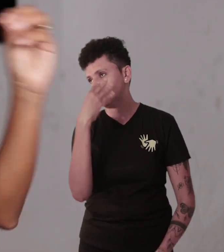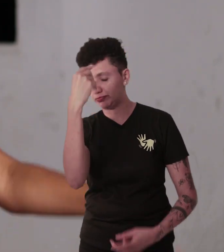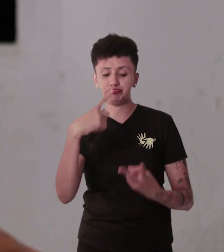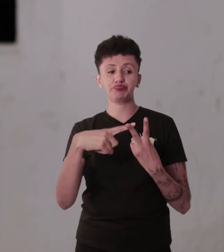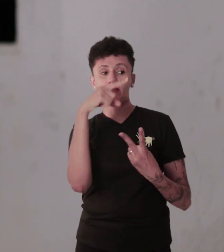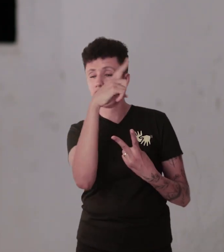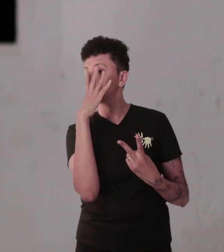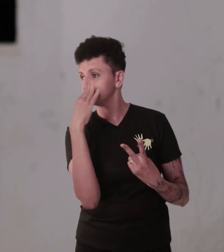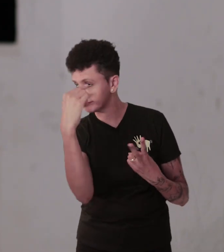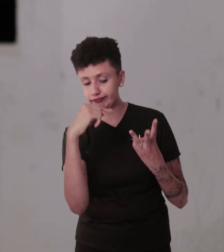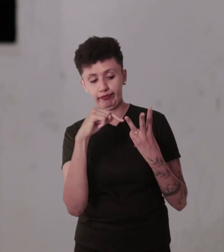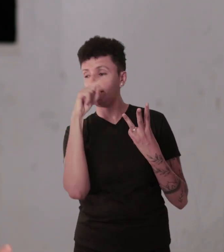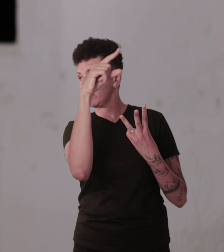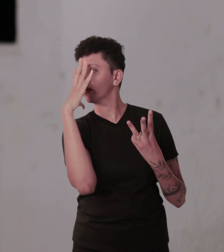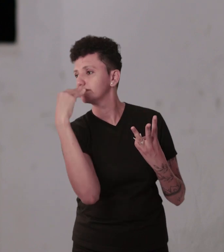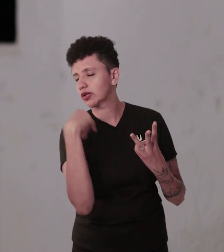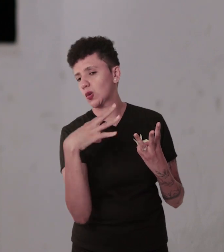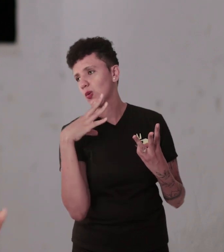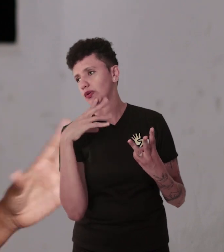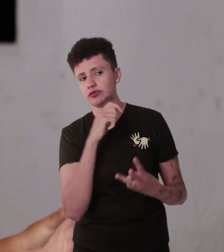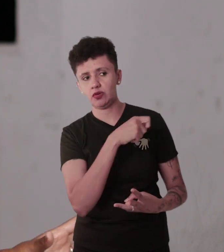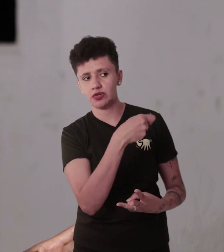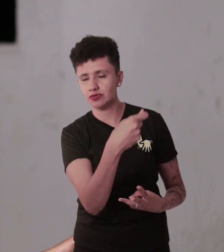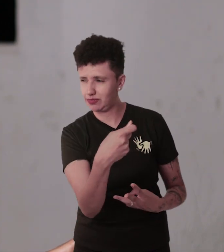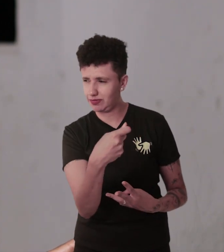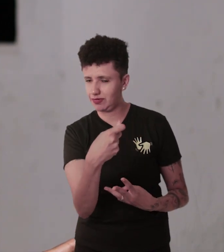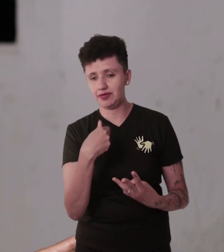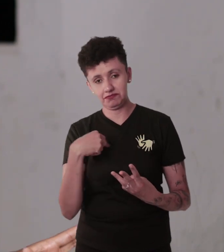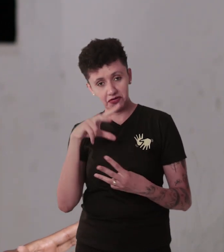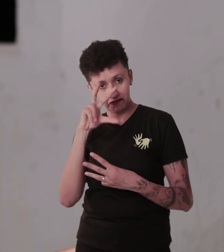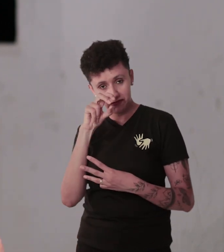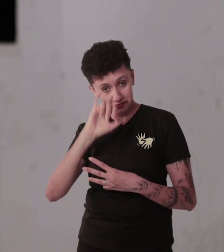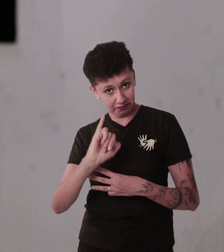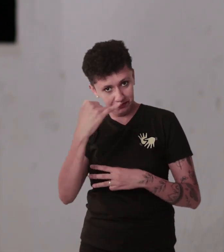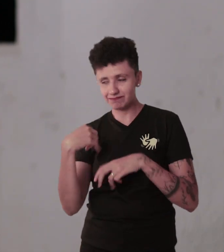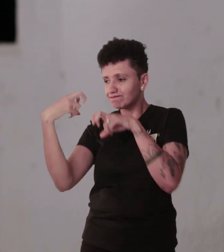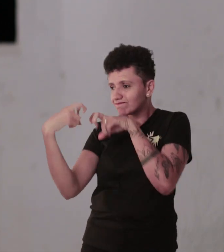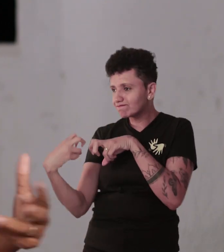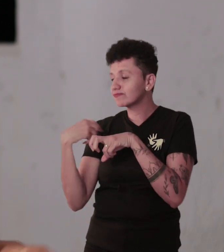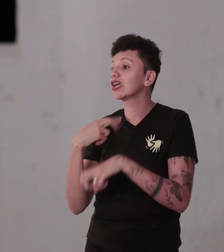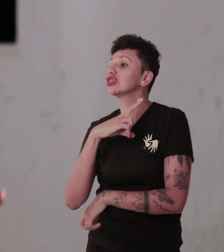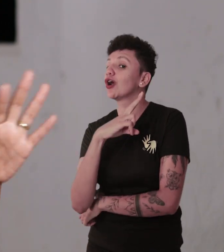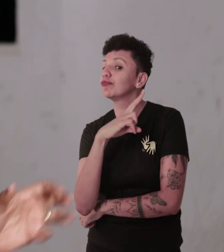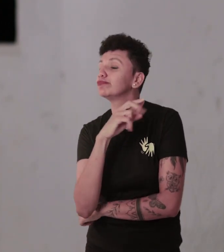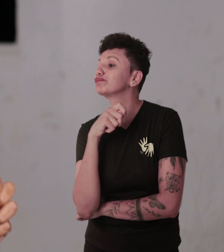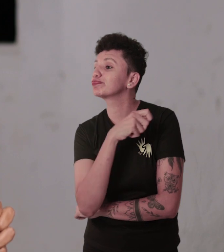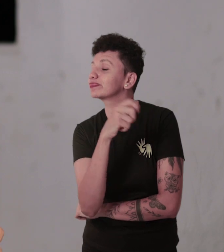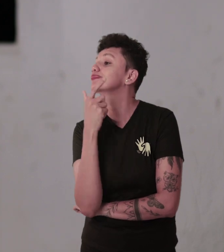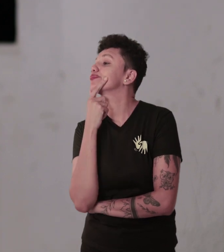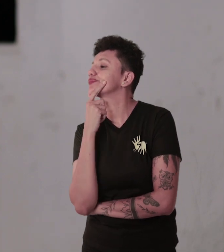lobisomem, fulano é lobisomem, fulano é lobisomem. Então meu avô foi minha fonte. Aí eu disse, vô, me diga o nome dos